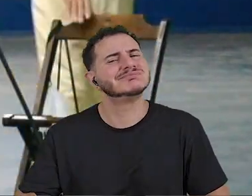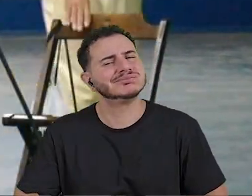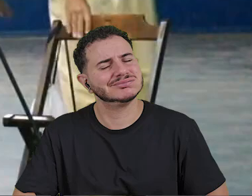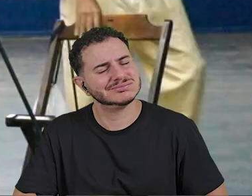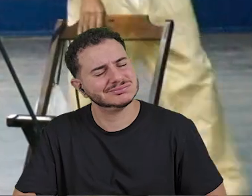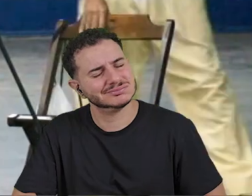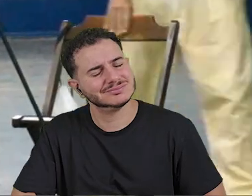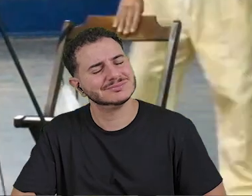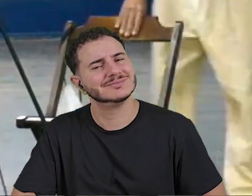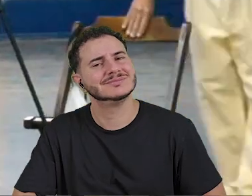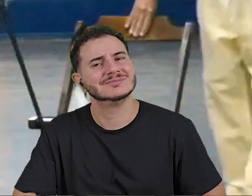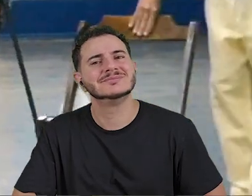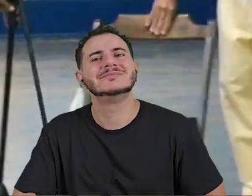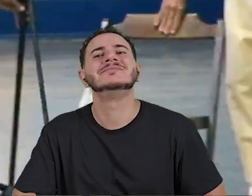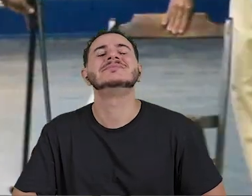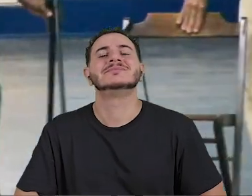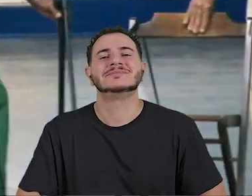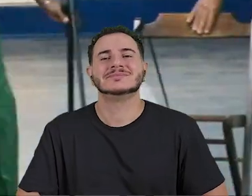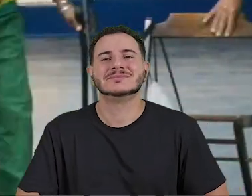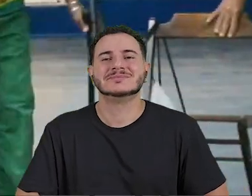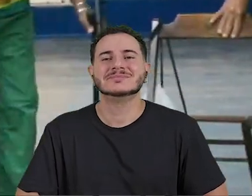aqui, junto de mim. Isso.